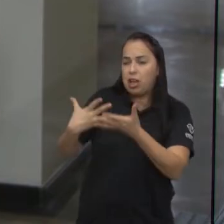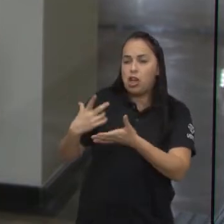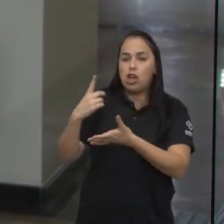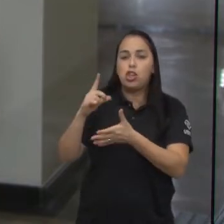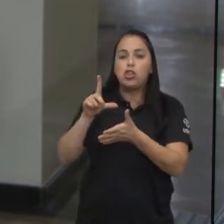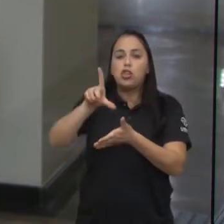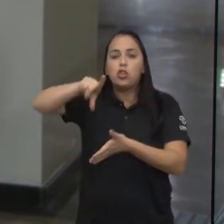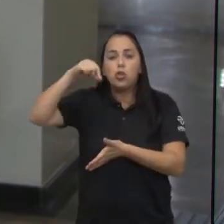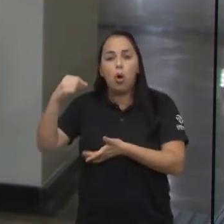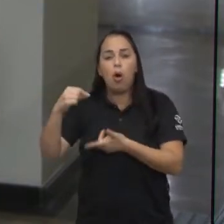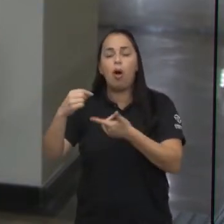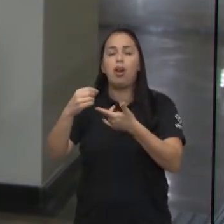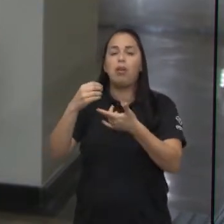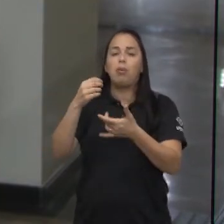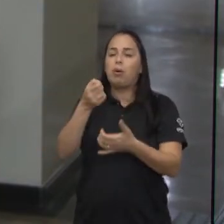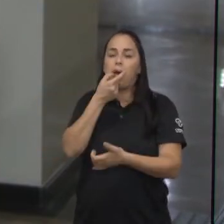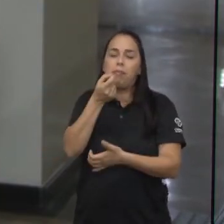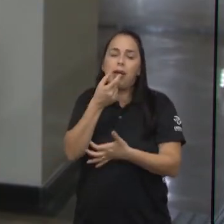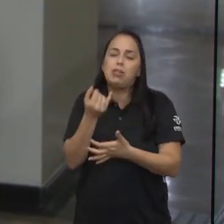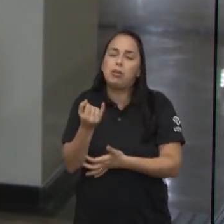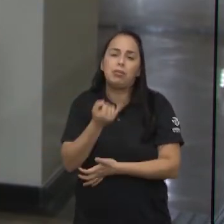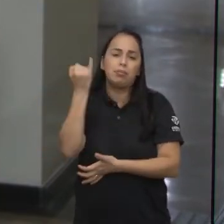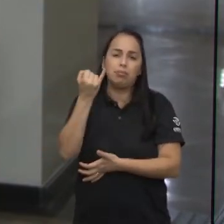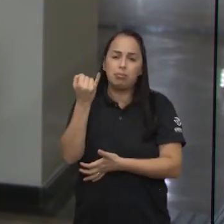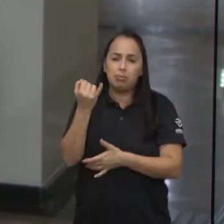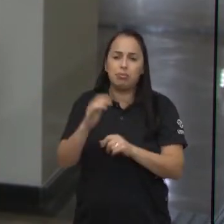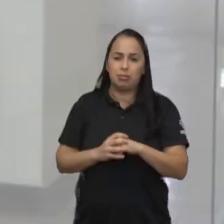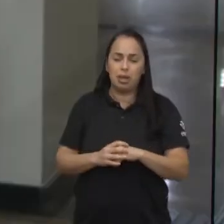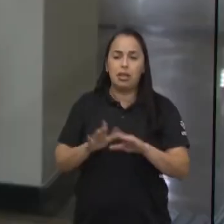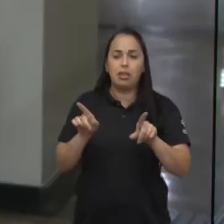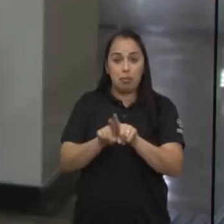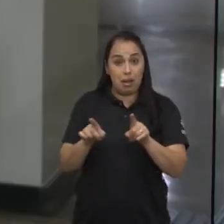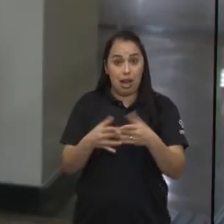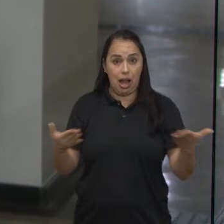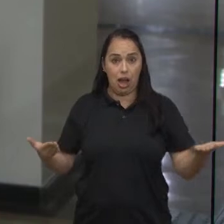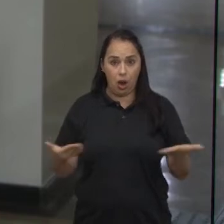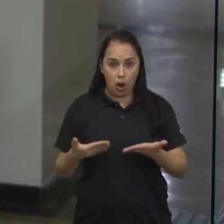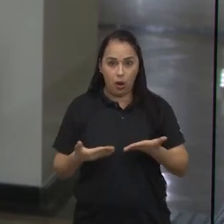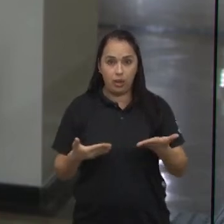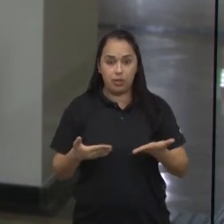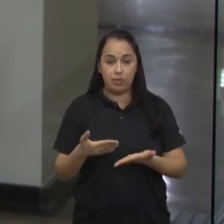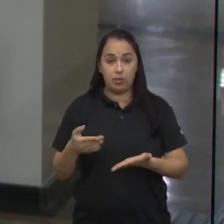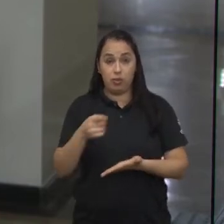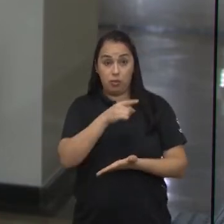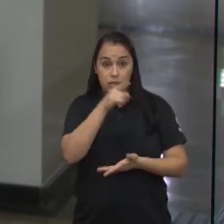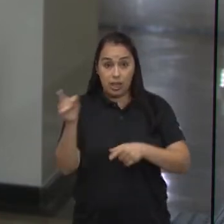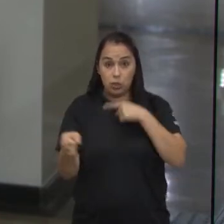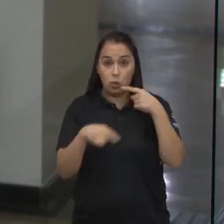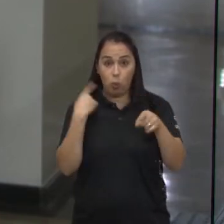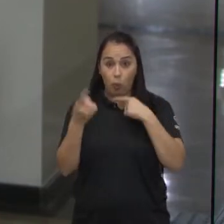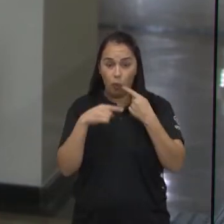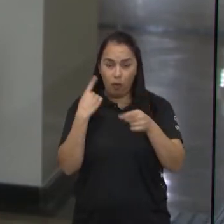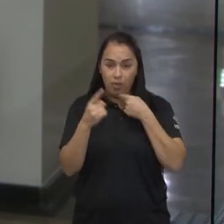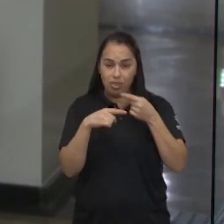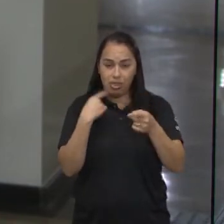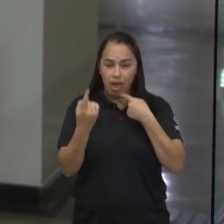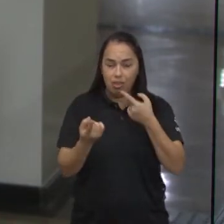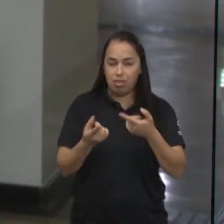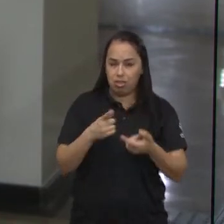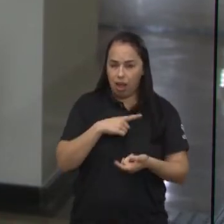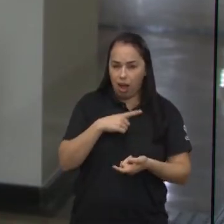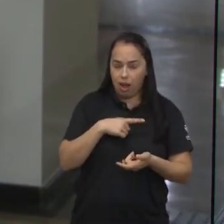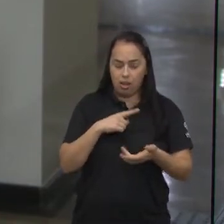fazendo a melhor escolha por você é extremamente importante então cabe agora aqueles que têm